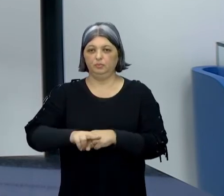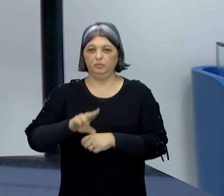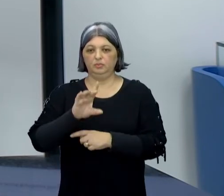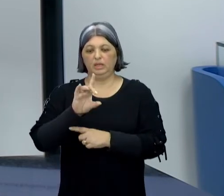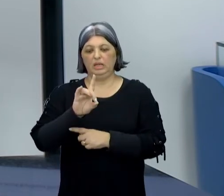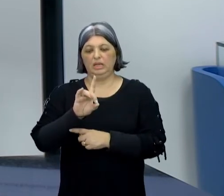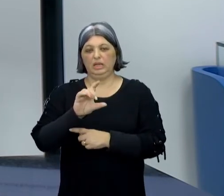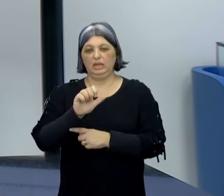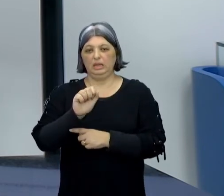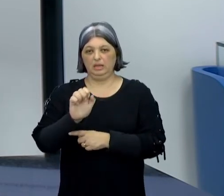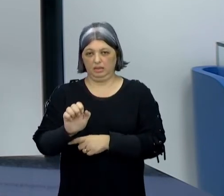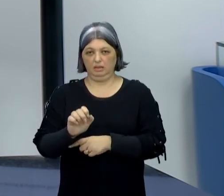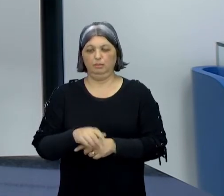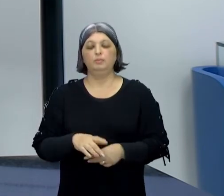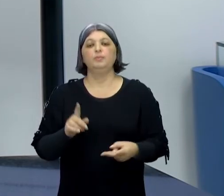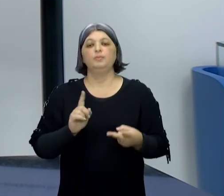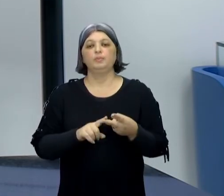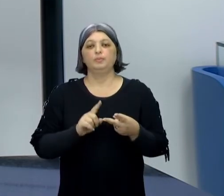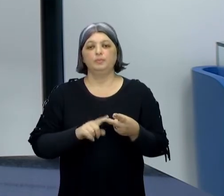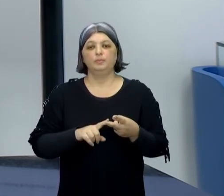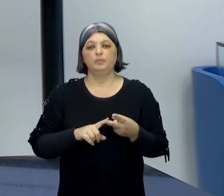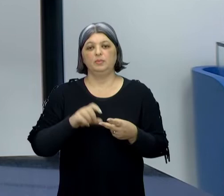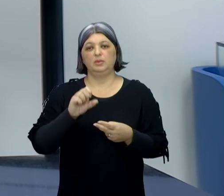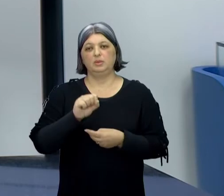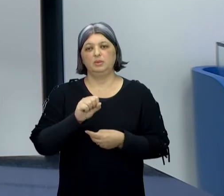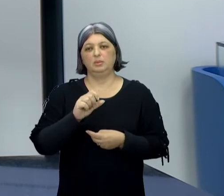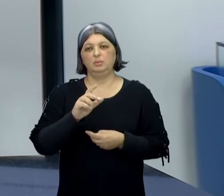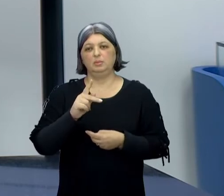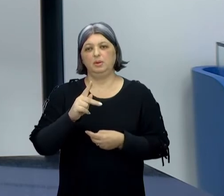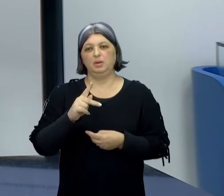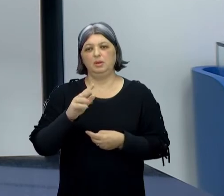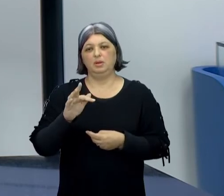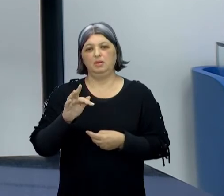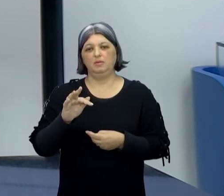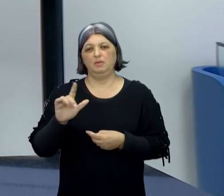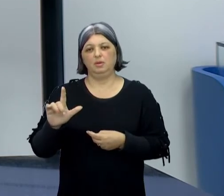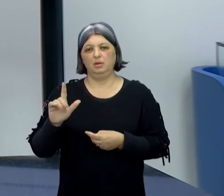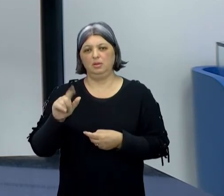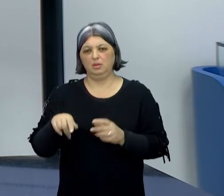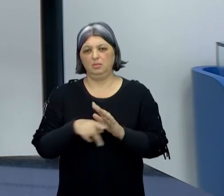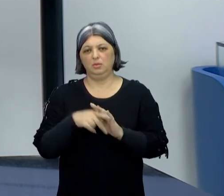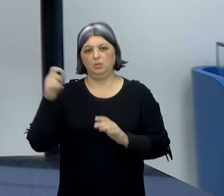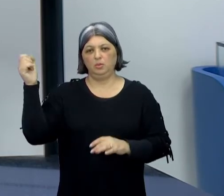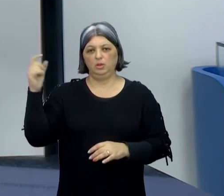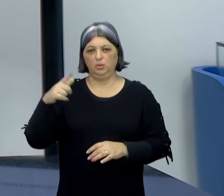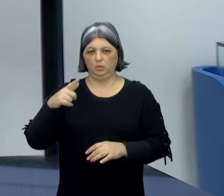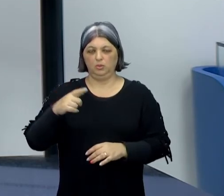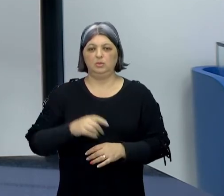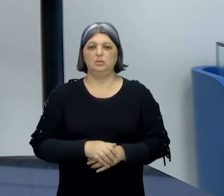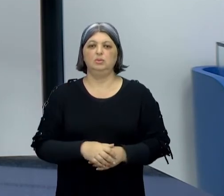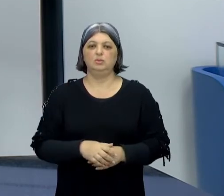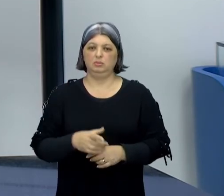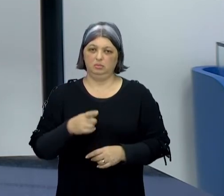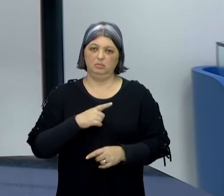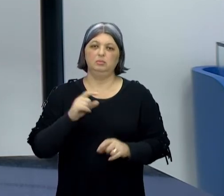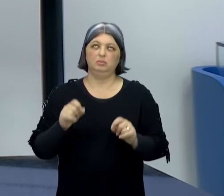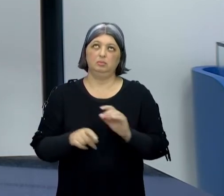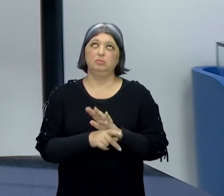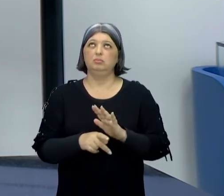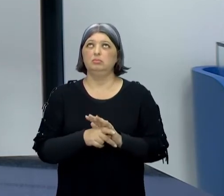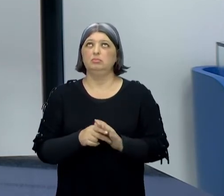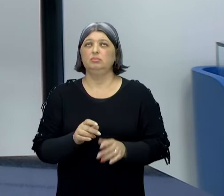e aí eu apresento aí da CPFL, eu acho, né, que é a conta de luz, que ela fornece luz aí também